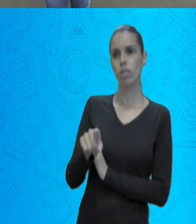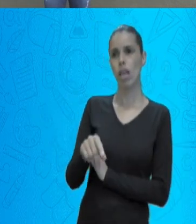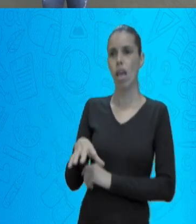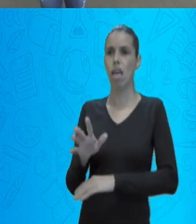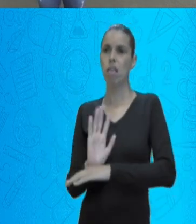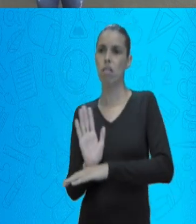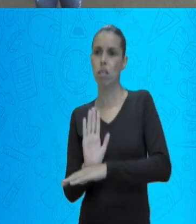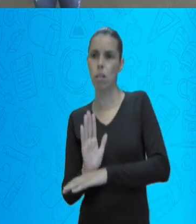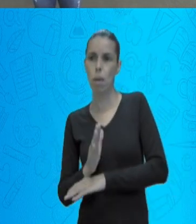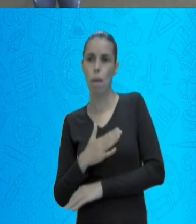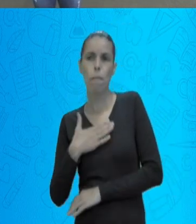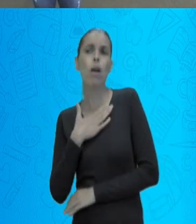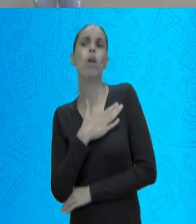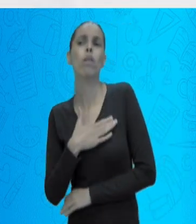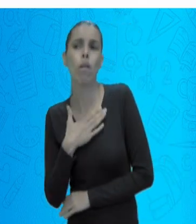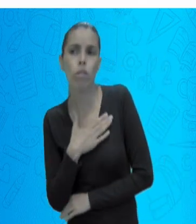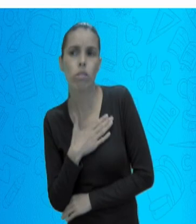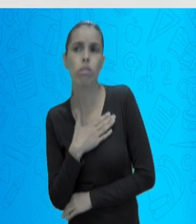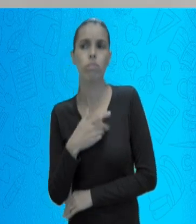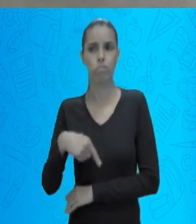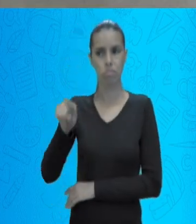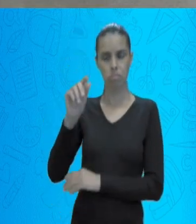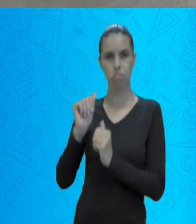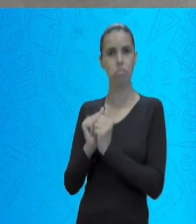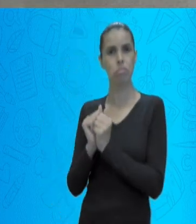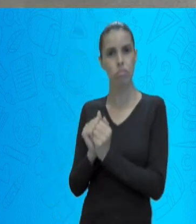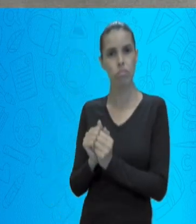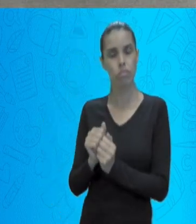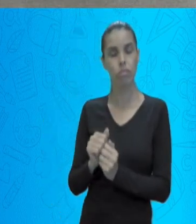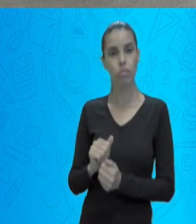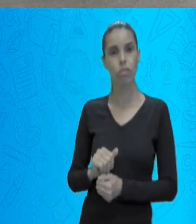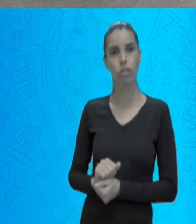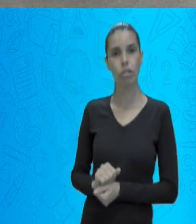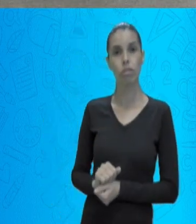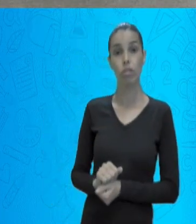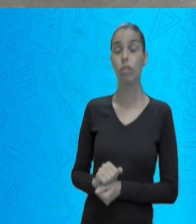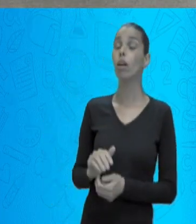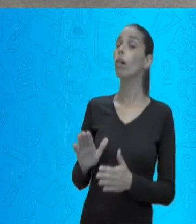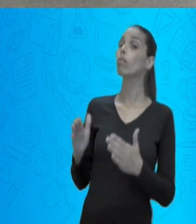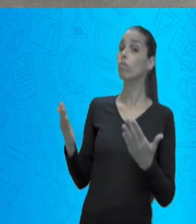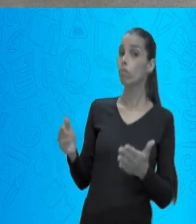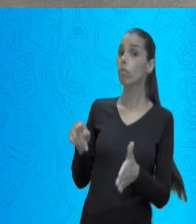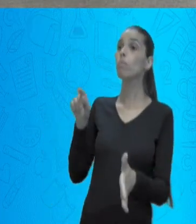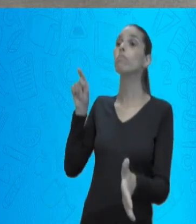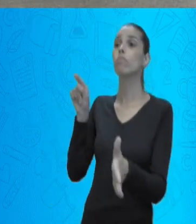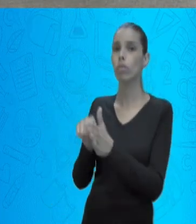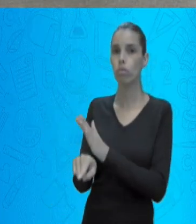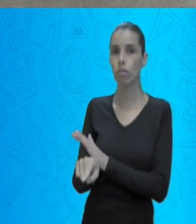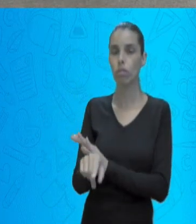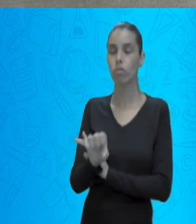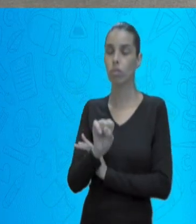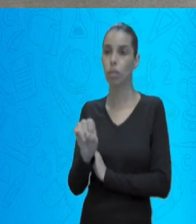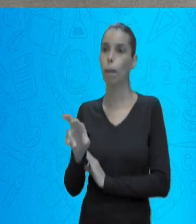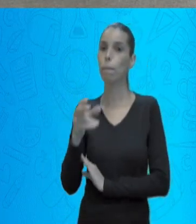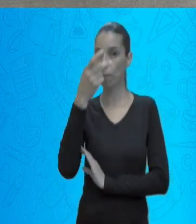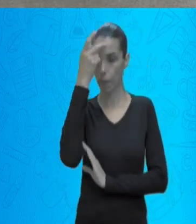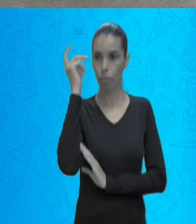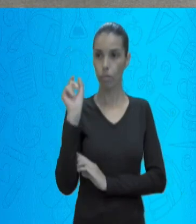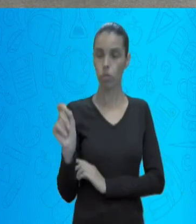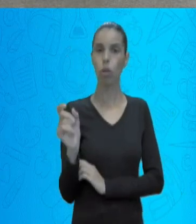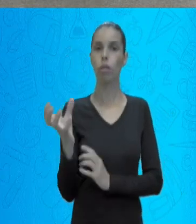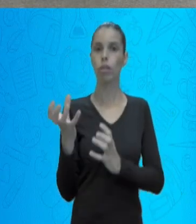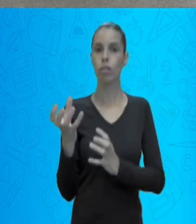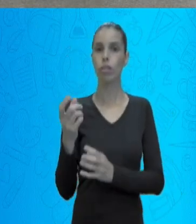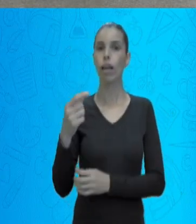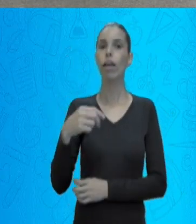cinema? Se a pessoa quer, se ela não quer, ela vai responder. Eu estou perguntando, por isso na minha fala precisa de um